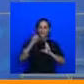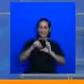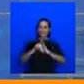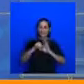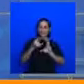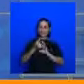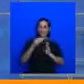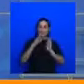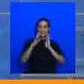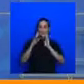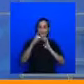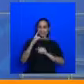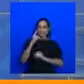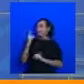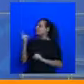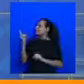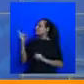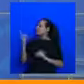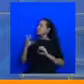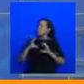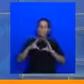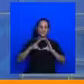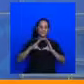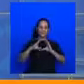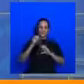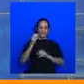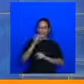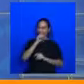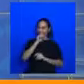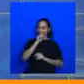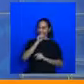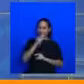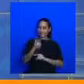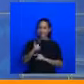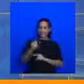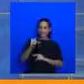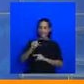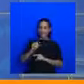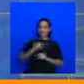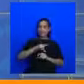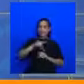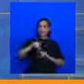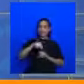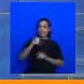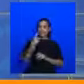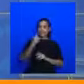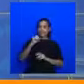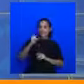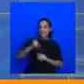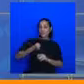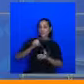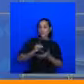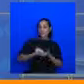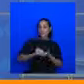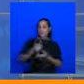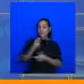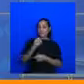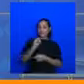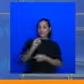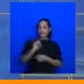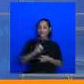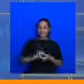TV. Bola laranja, 69. Laranja, número 69. Foram sorteados 10 números, faltam 10.